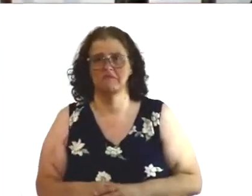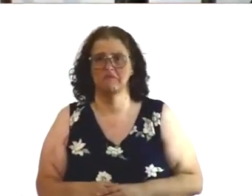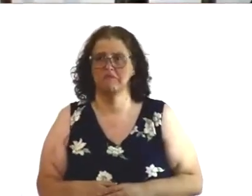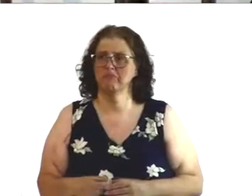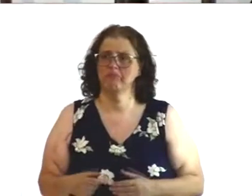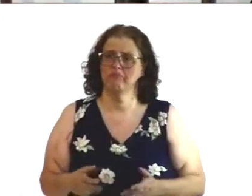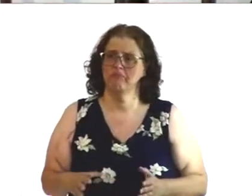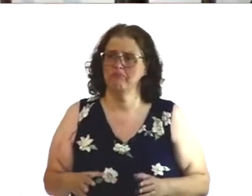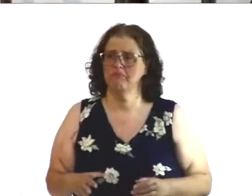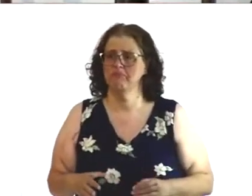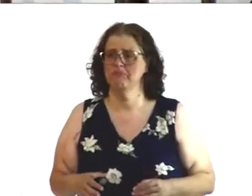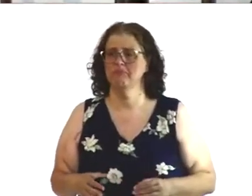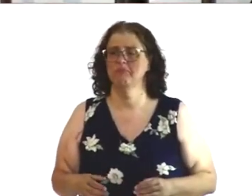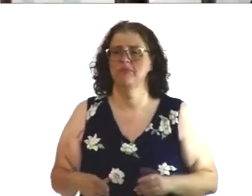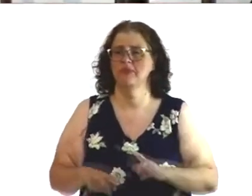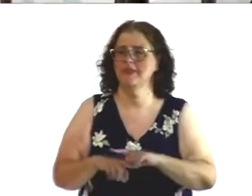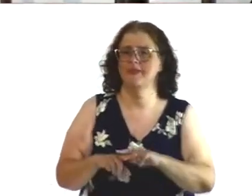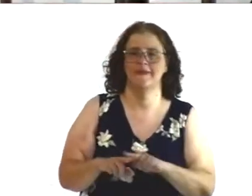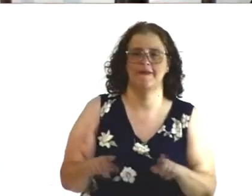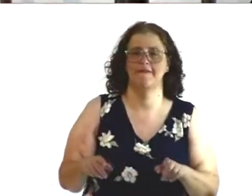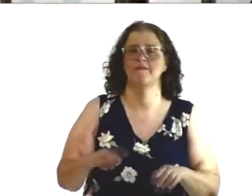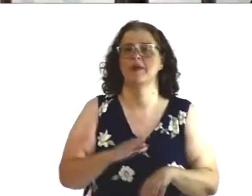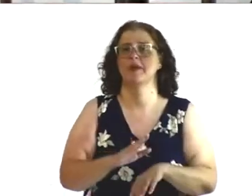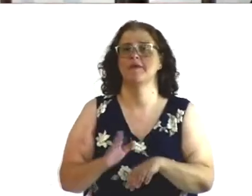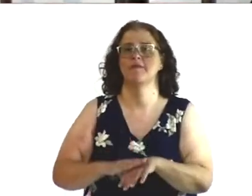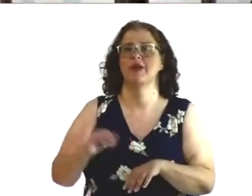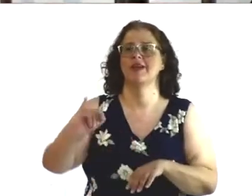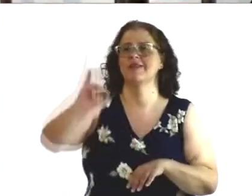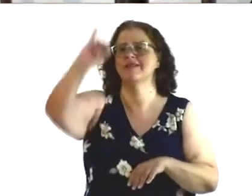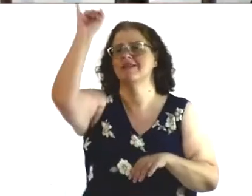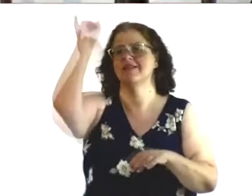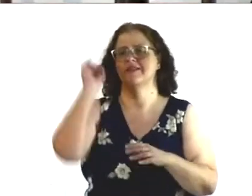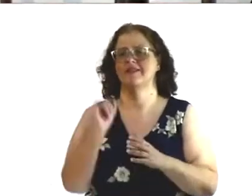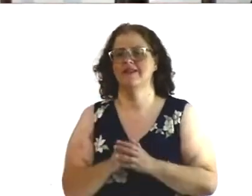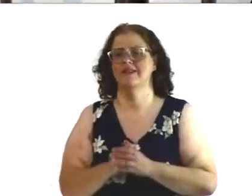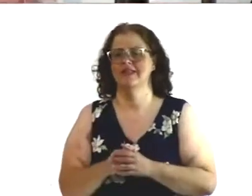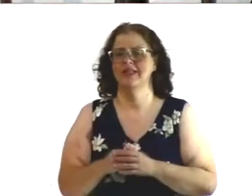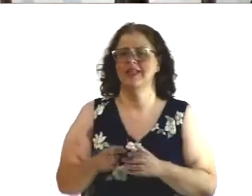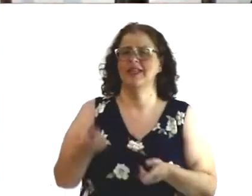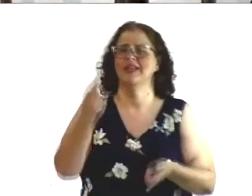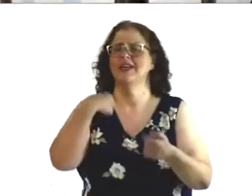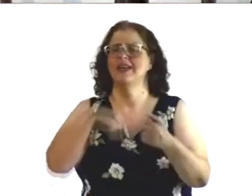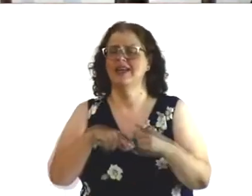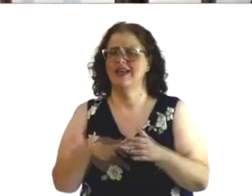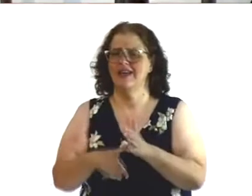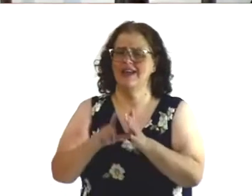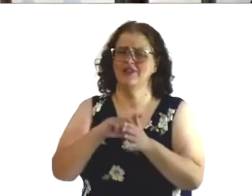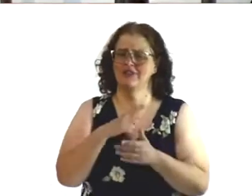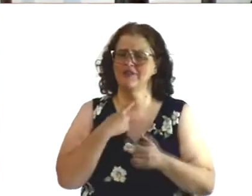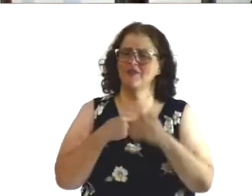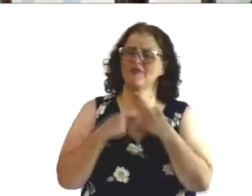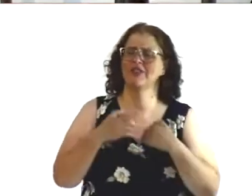mas antes os meus sonhos, antes os meus ideais, antes a minha vontade, antes a minha realização.